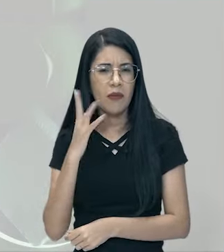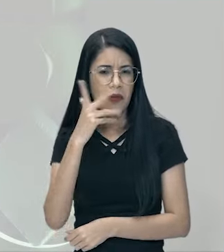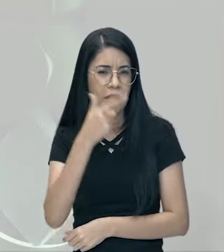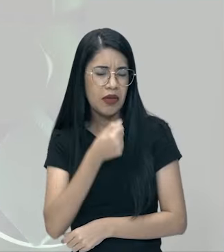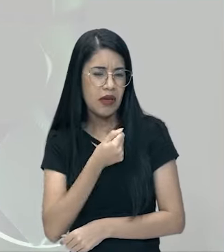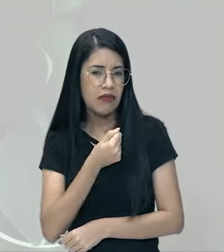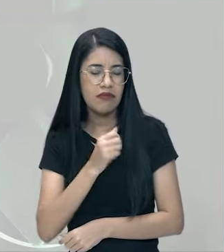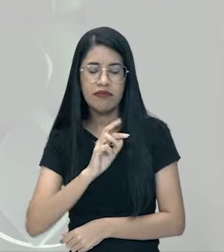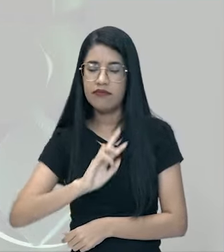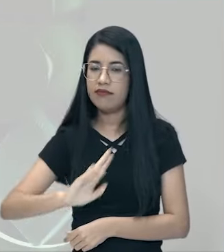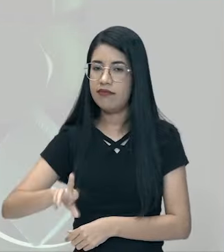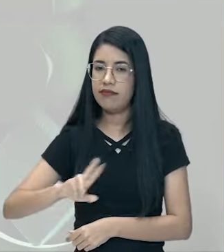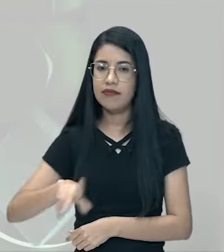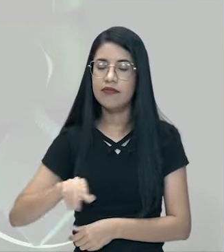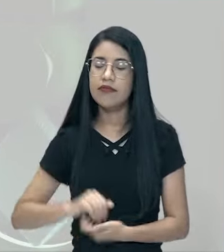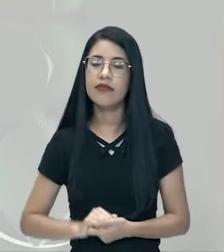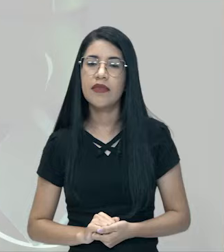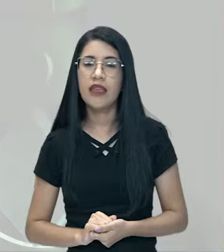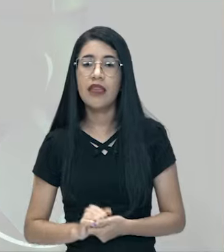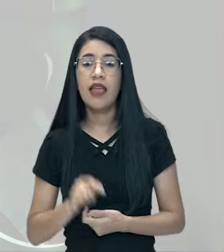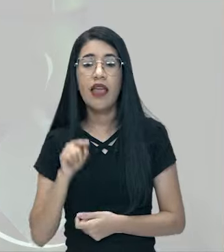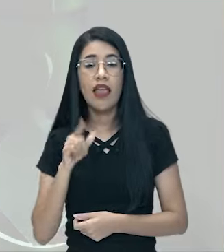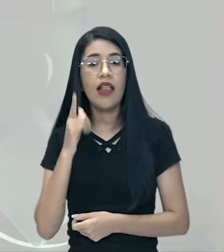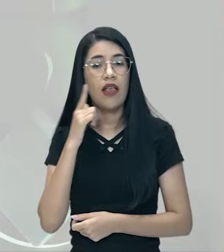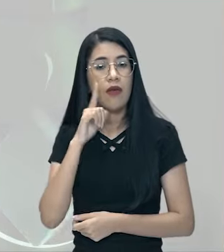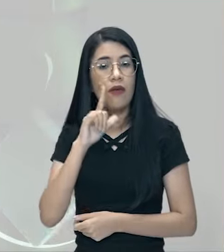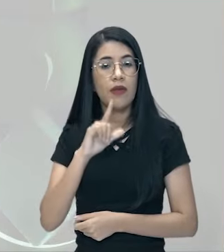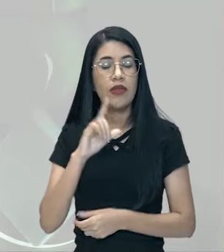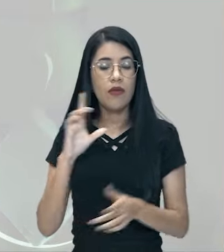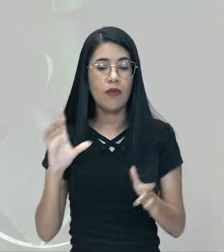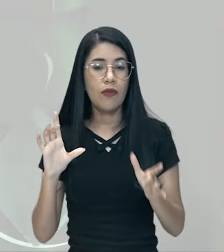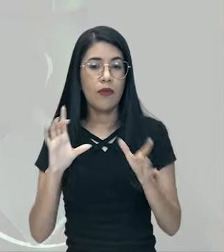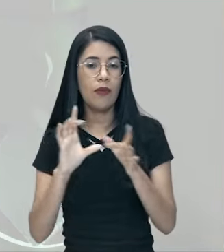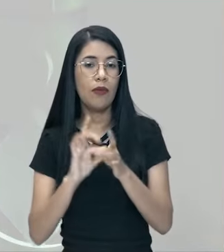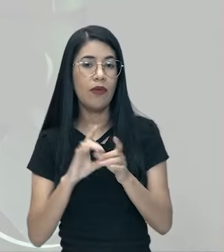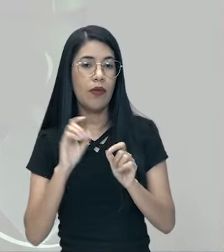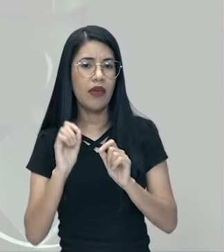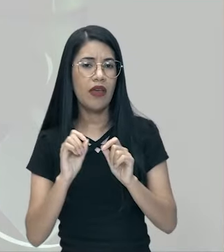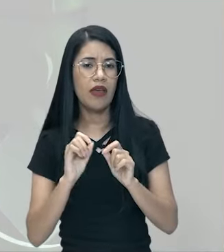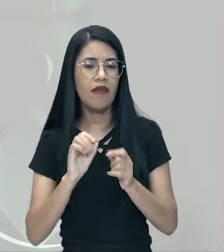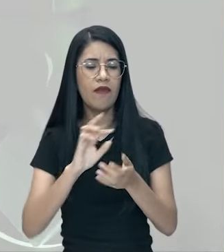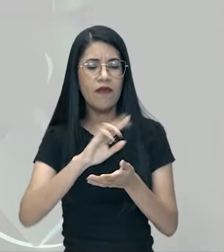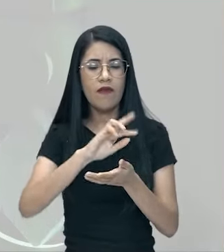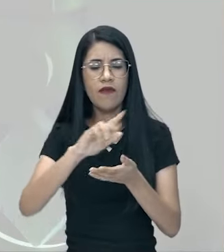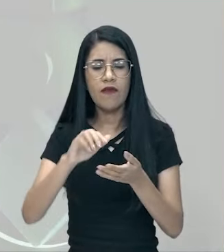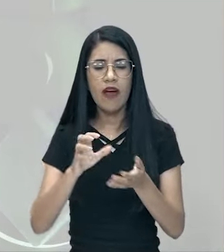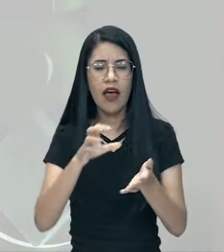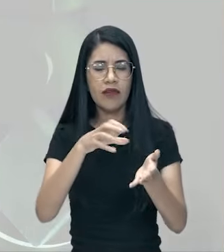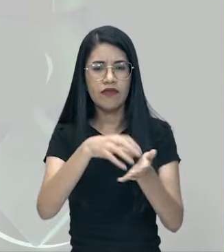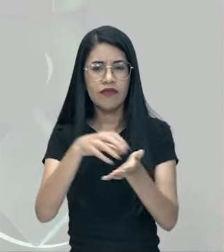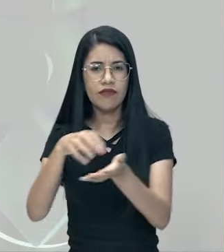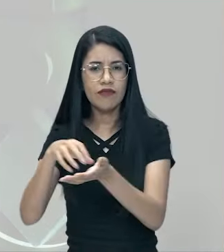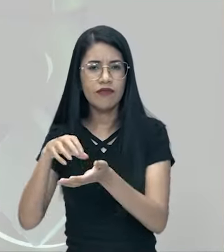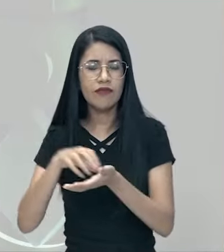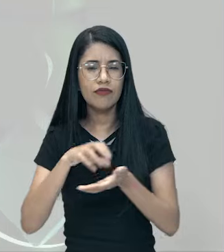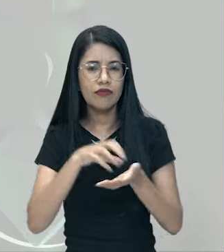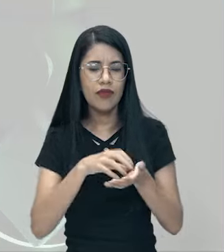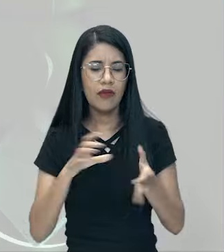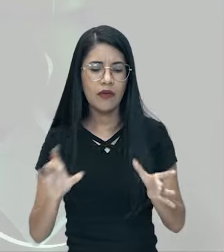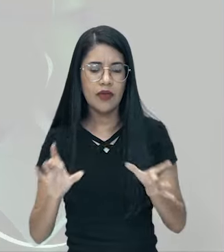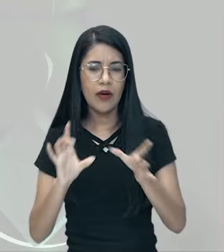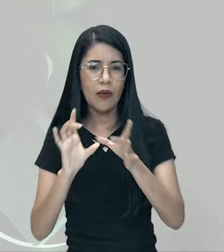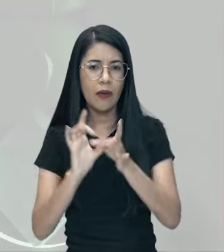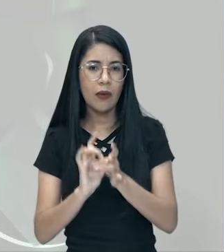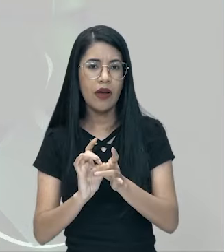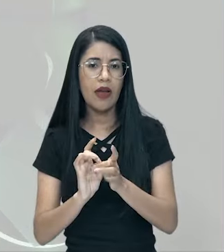porque ele conseguiu fazer uma união de várias tribos. E como o Bluetooth pode